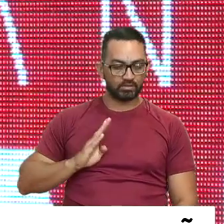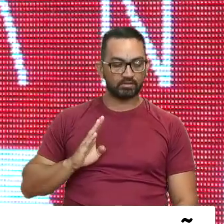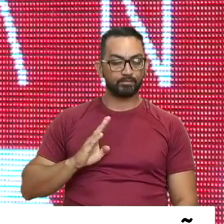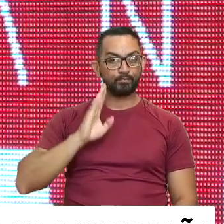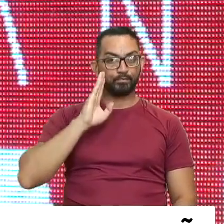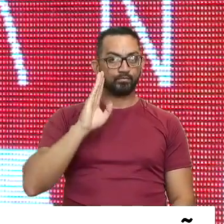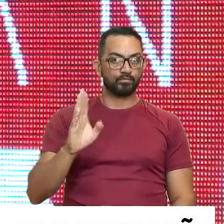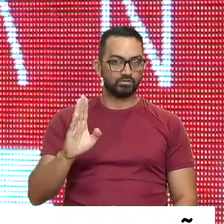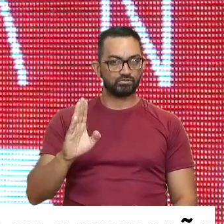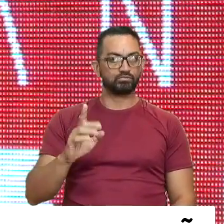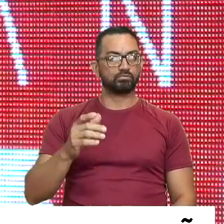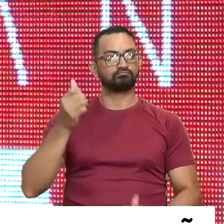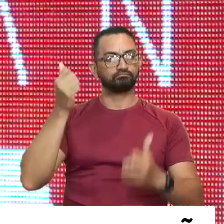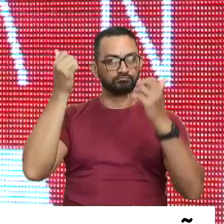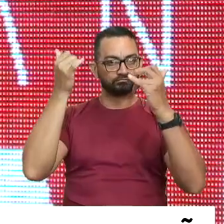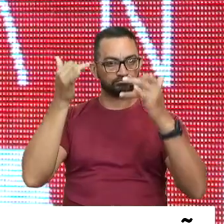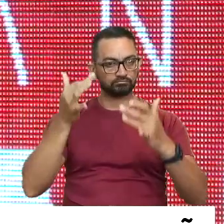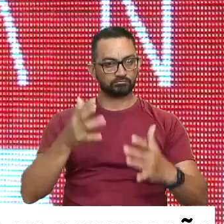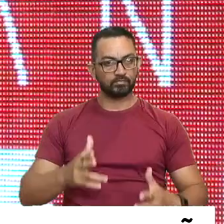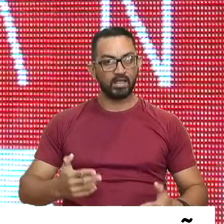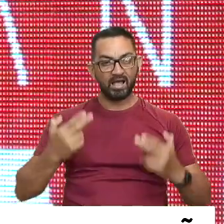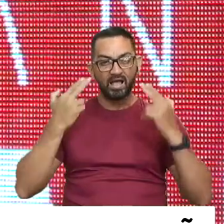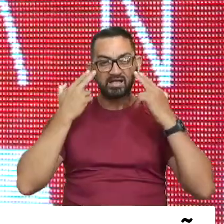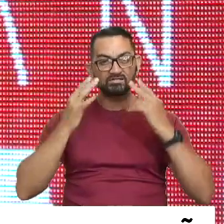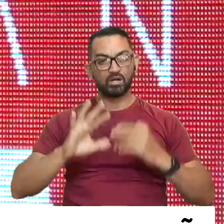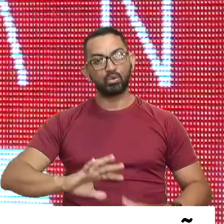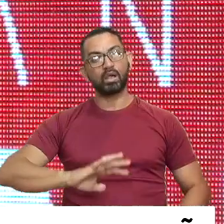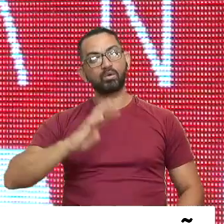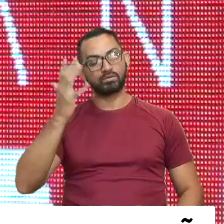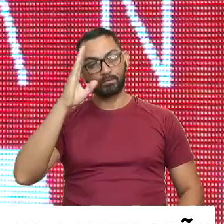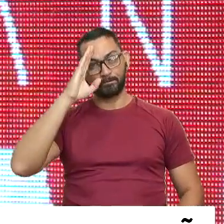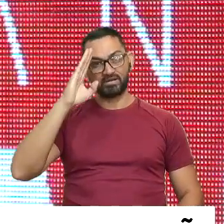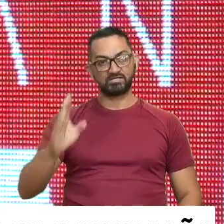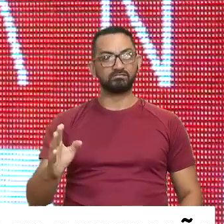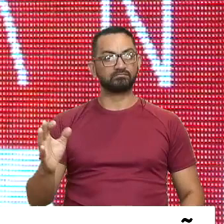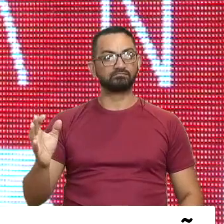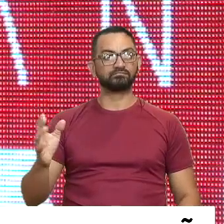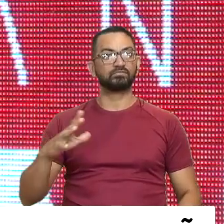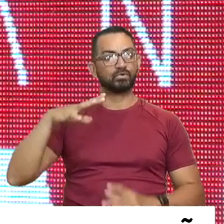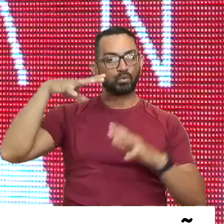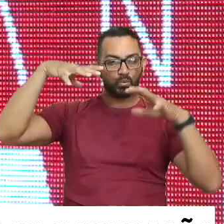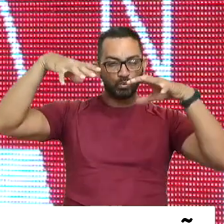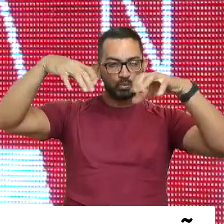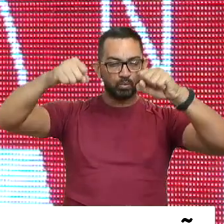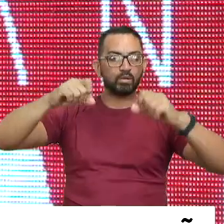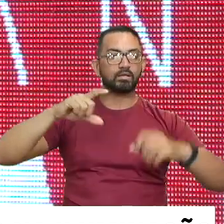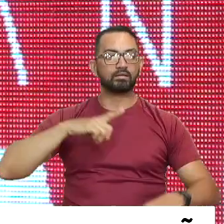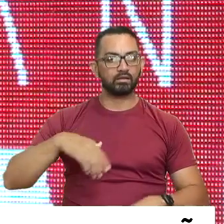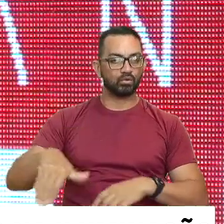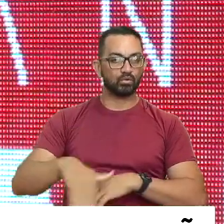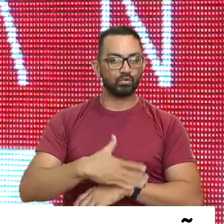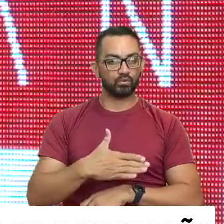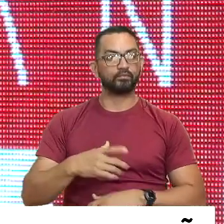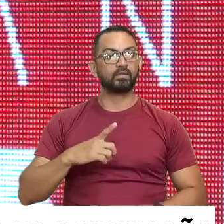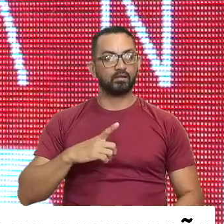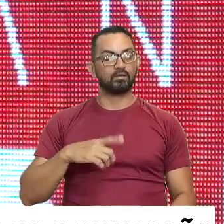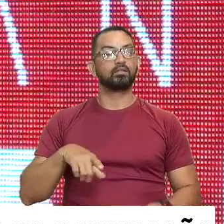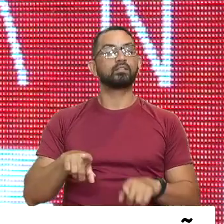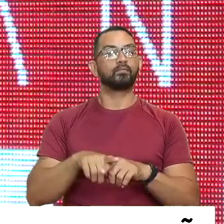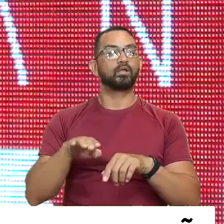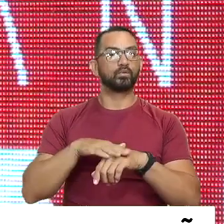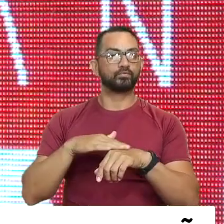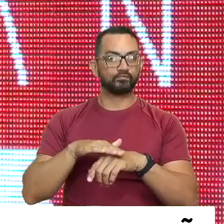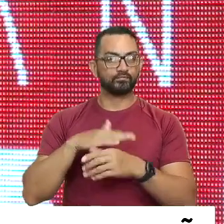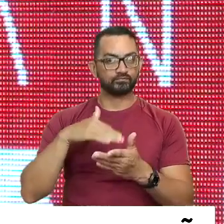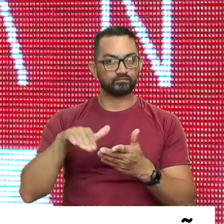pública também, principalmente com esses relatos de que assaltos já aconteceram, principalmente depois dessa escuridão total. Eu também, viu,